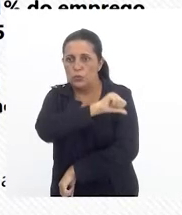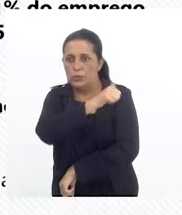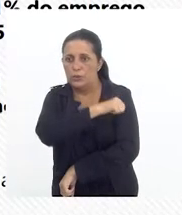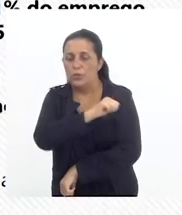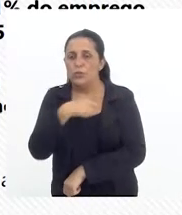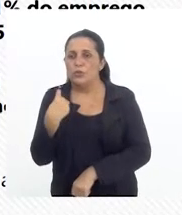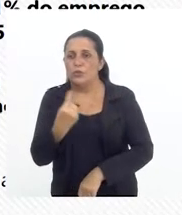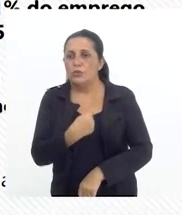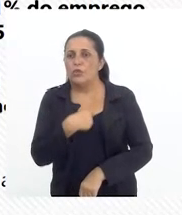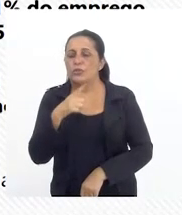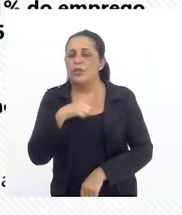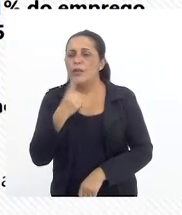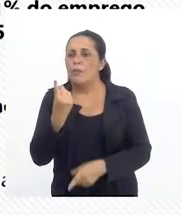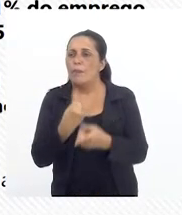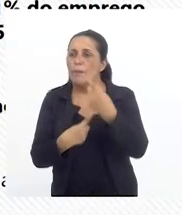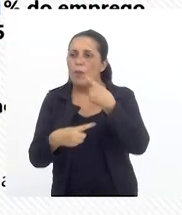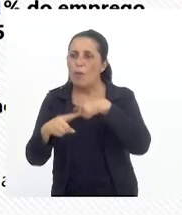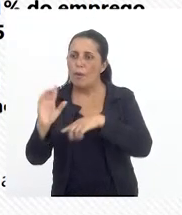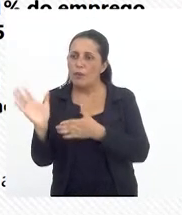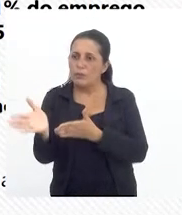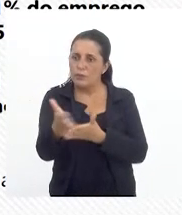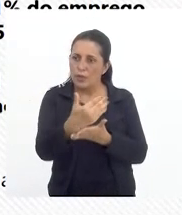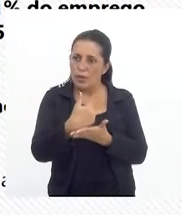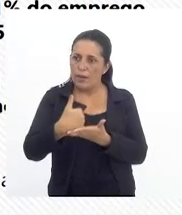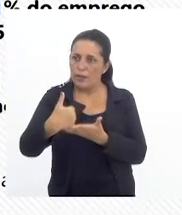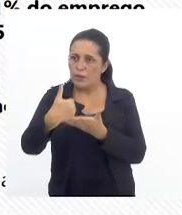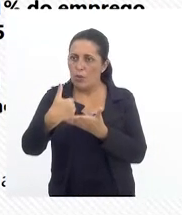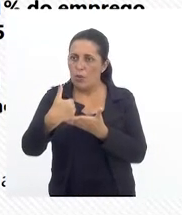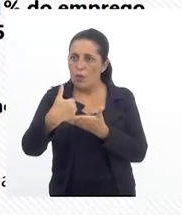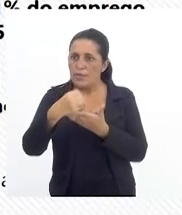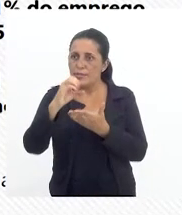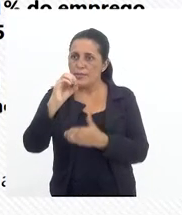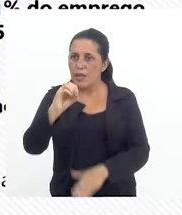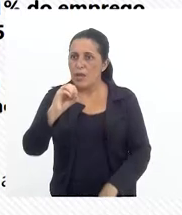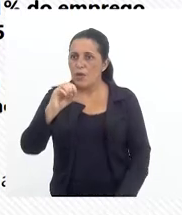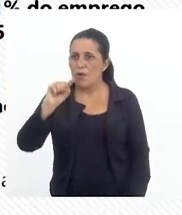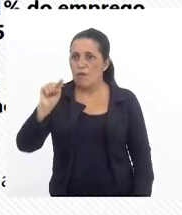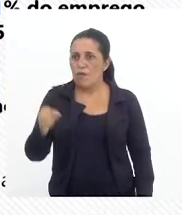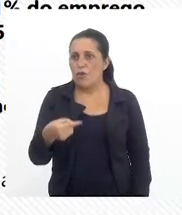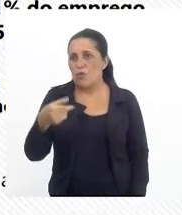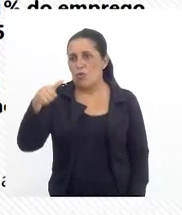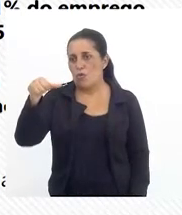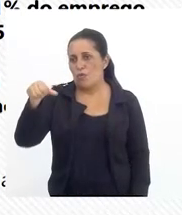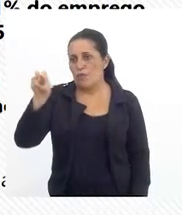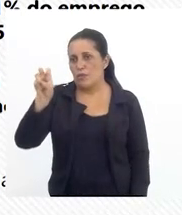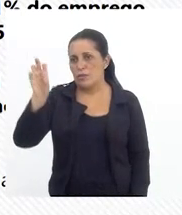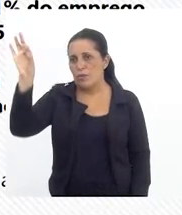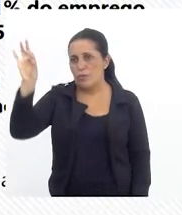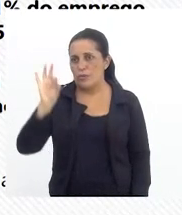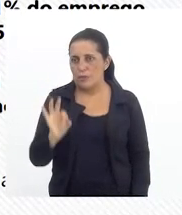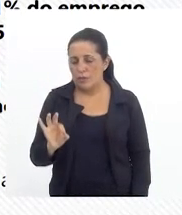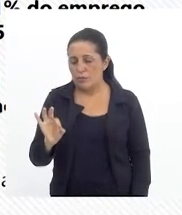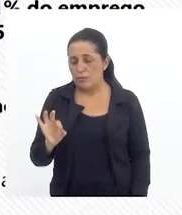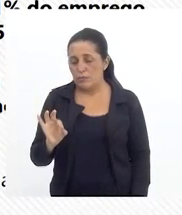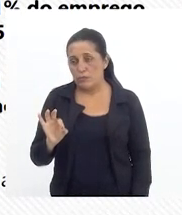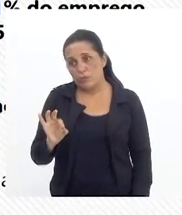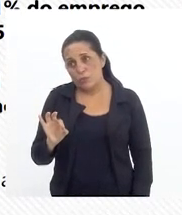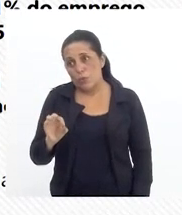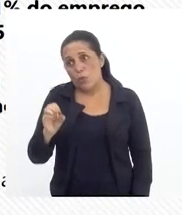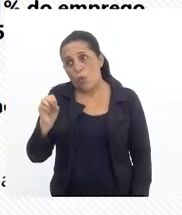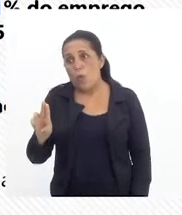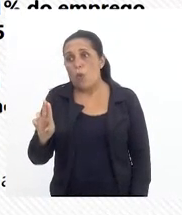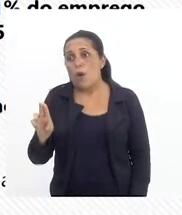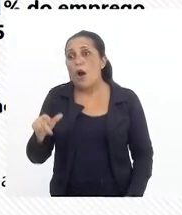nós teremos um aumento de arrecadação de 0,95 por cento ou seja